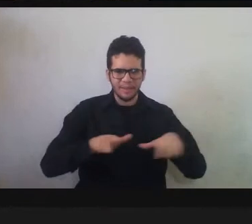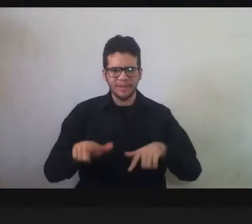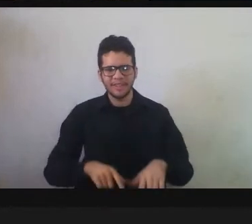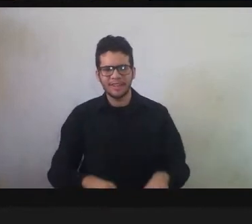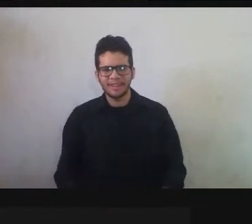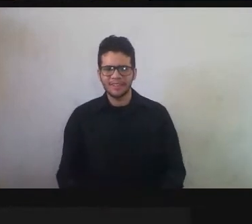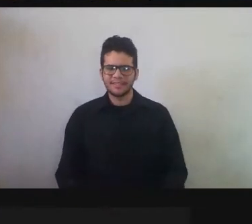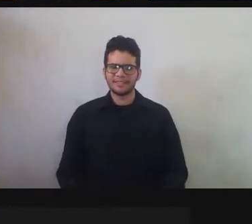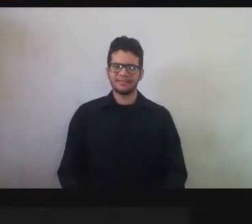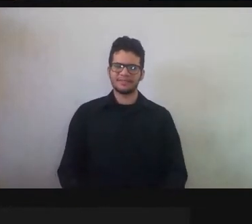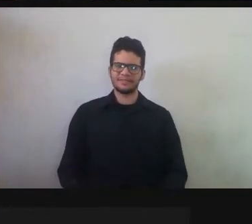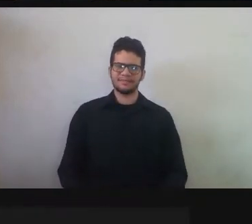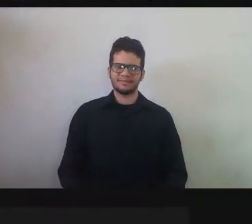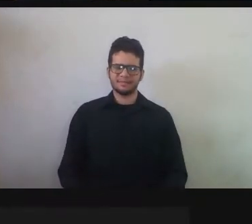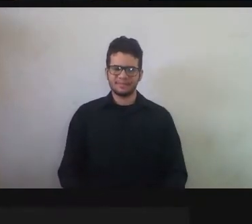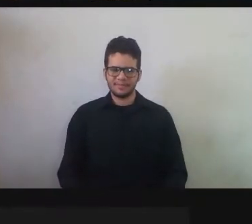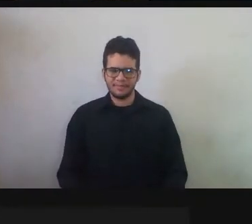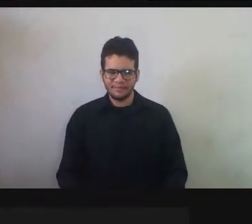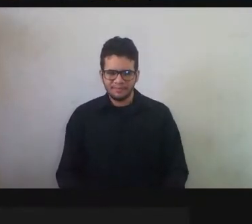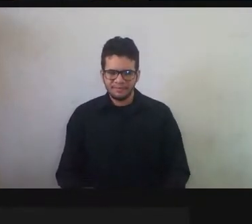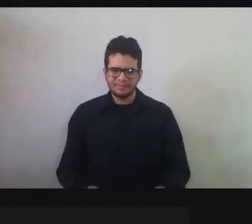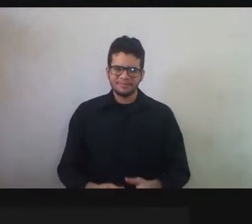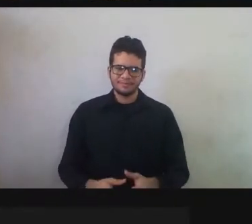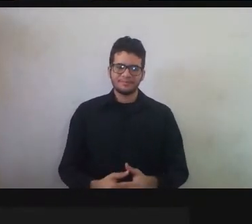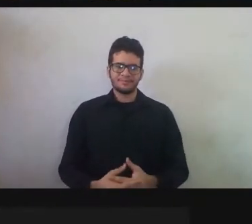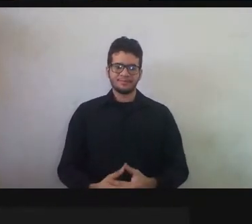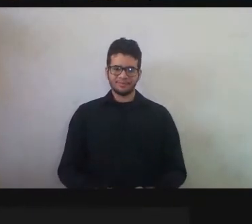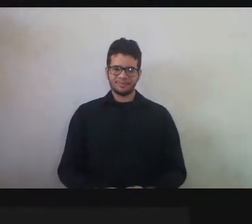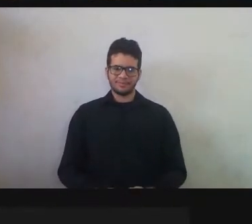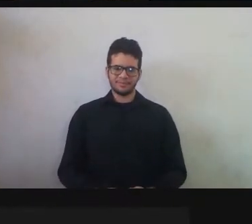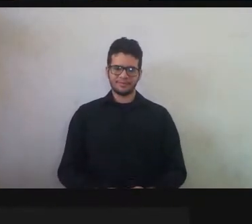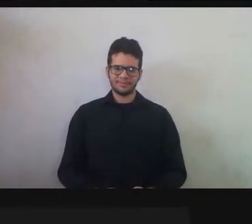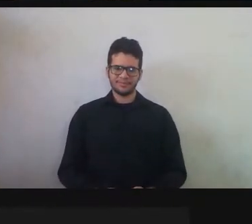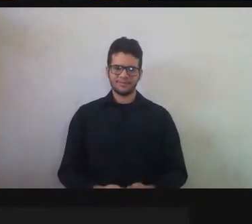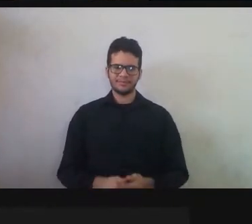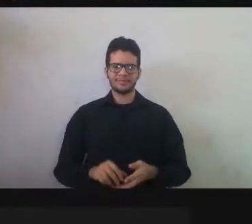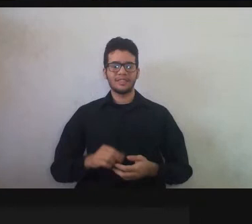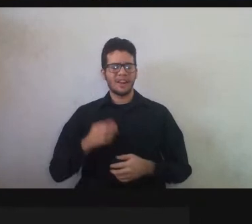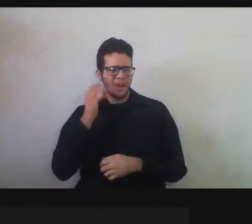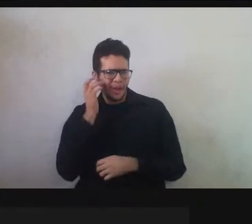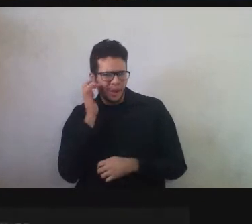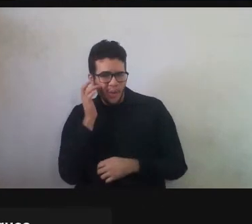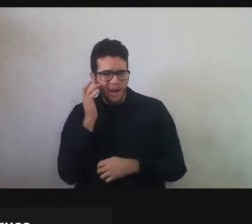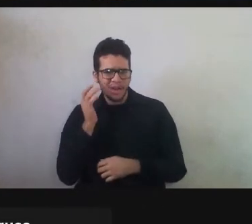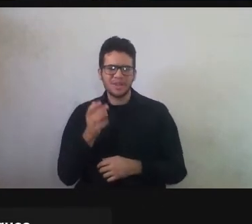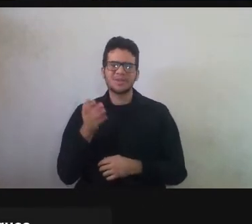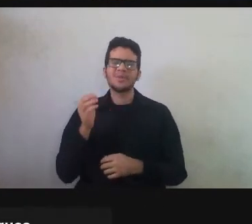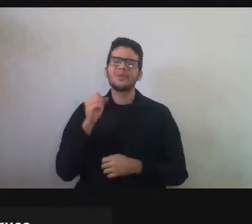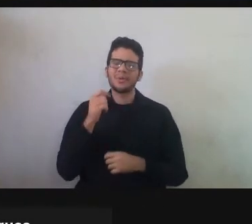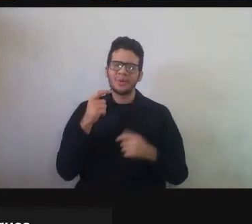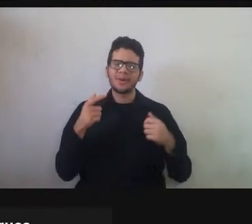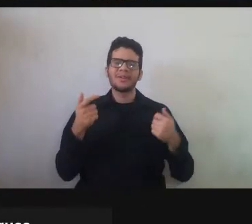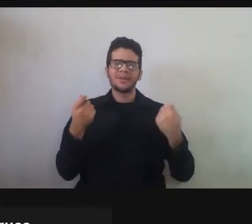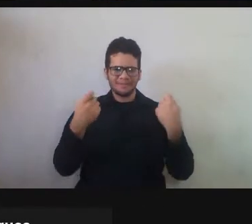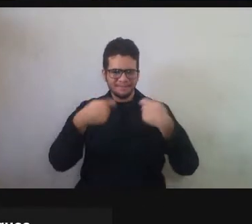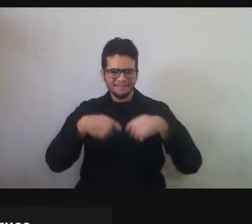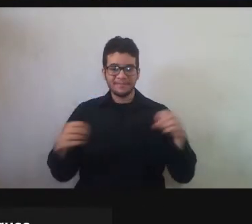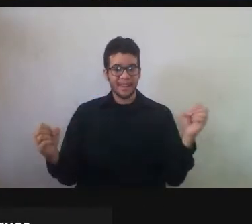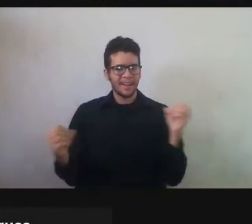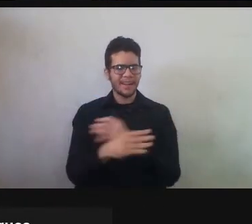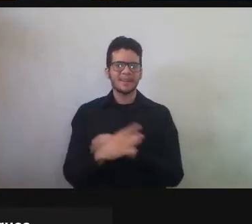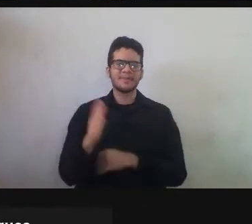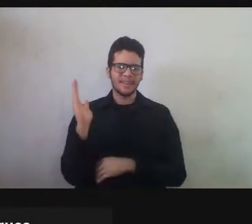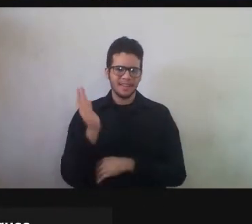de acordo com os comentários e bem eu acho que a gente pode encerrar por aqui caso não